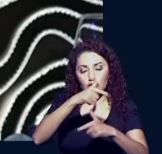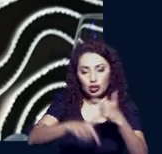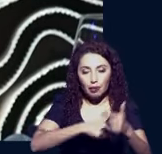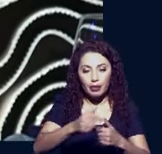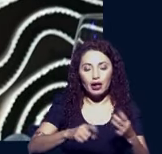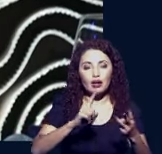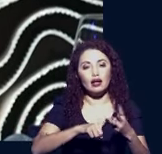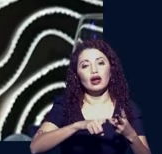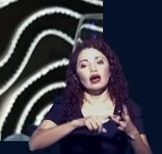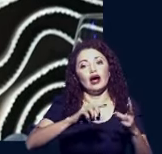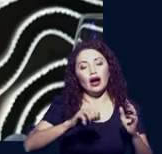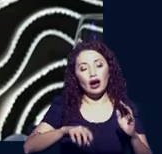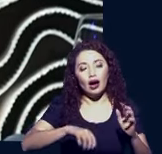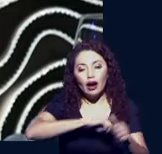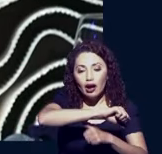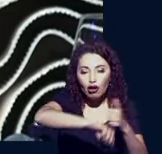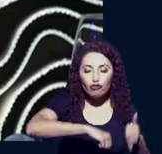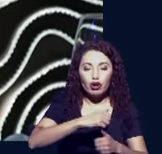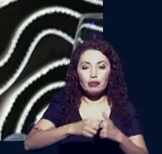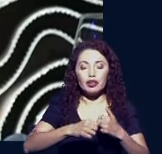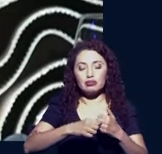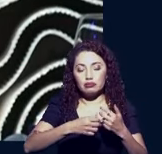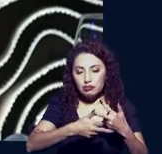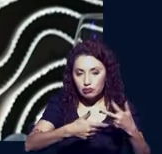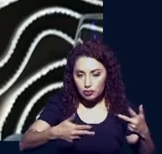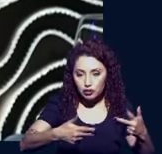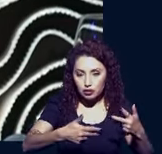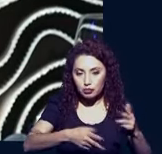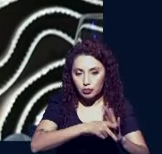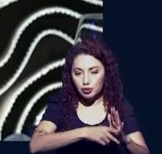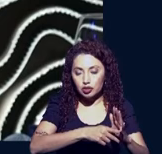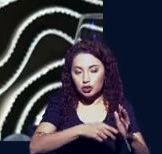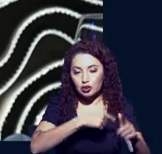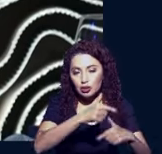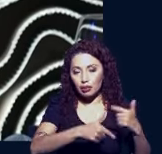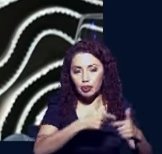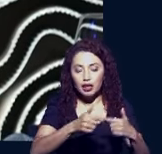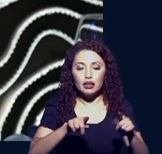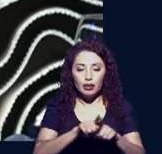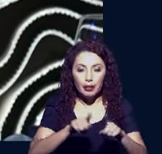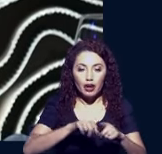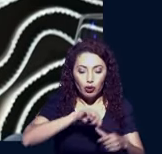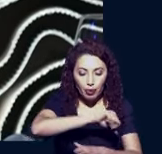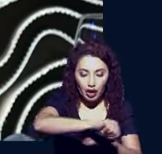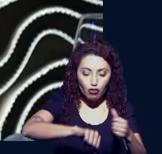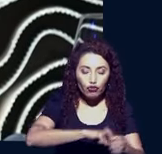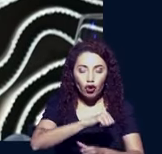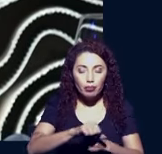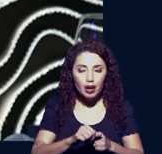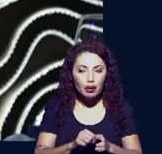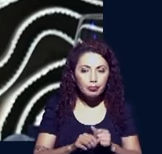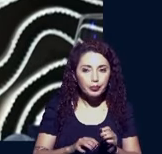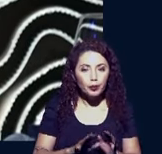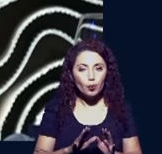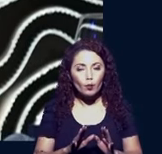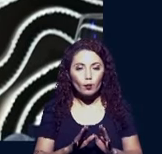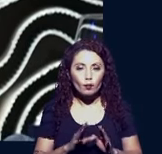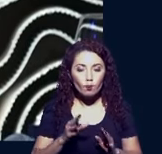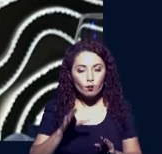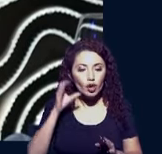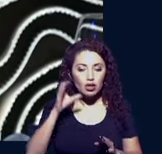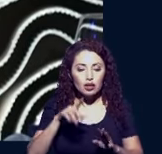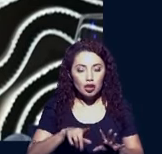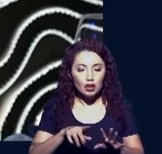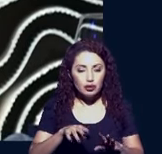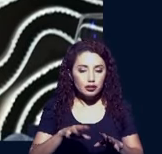ganhou na questão do e-business passamos por uma eh eh eh por uma reforma silenciosa de sistema financeiro Então a gente tá vendo aí um aumento